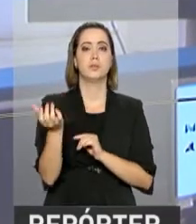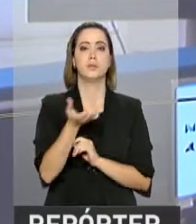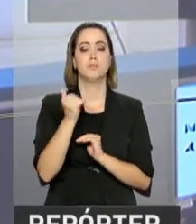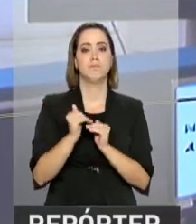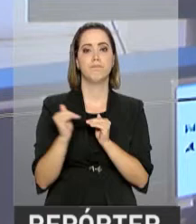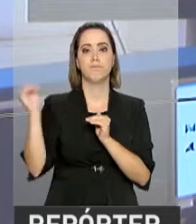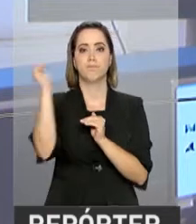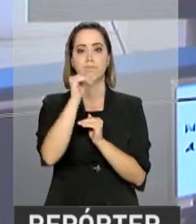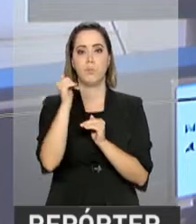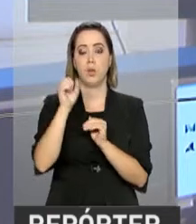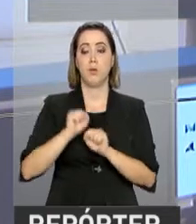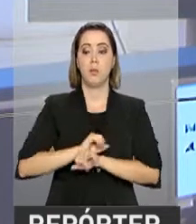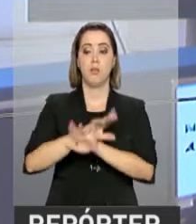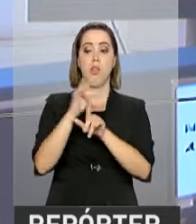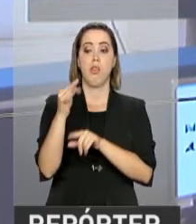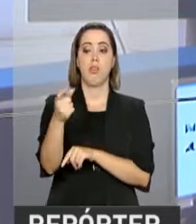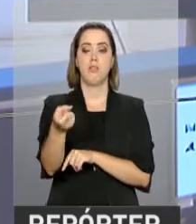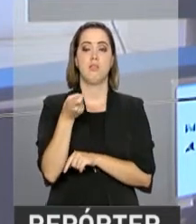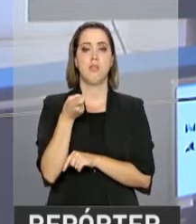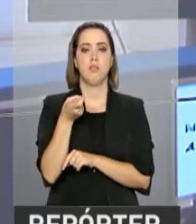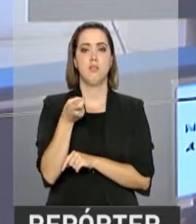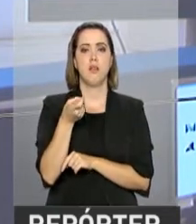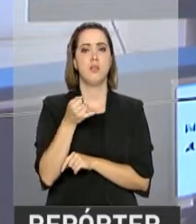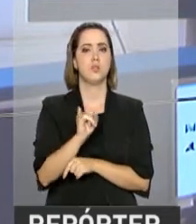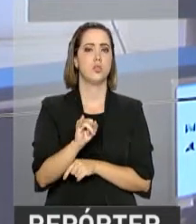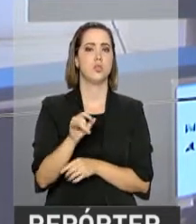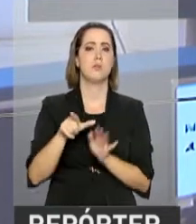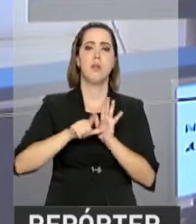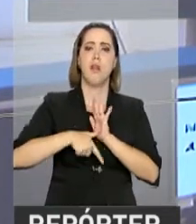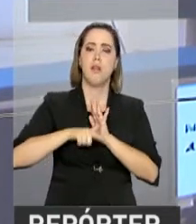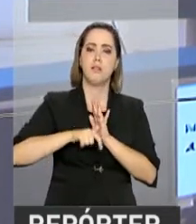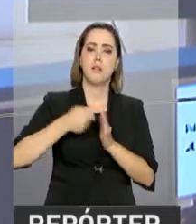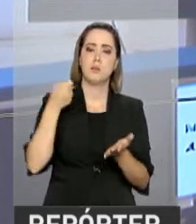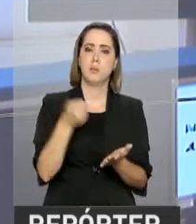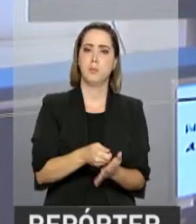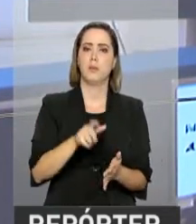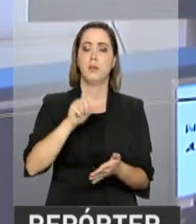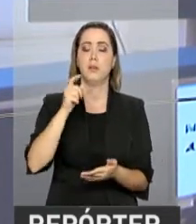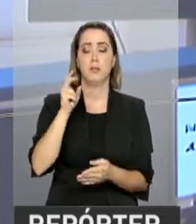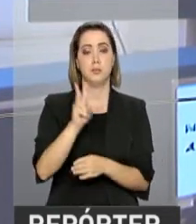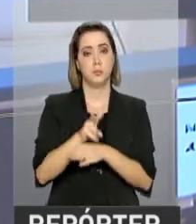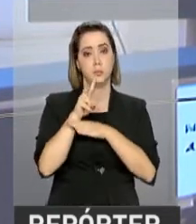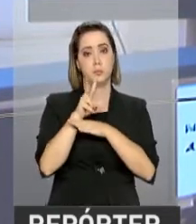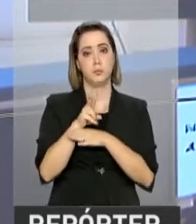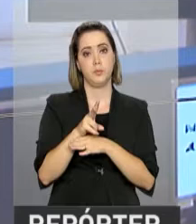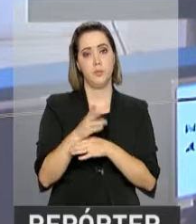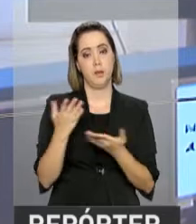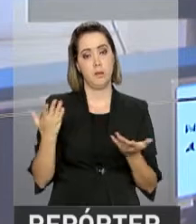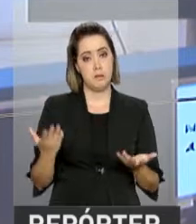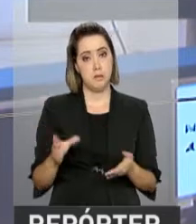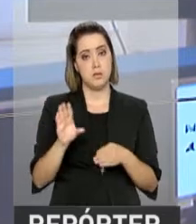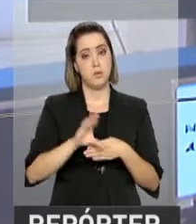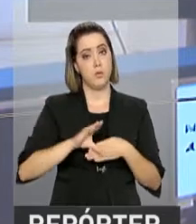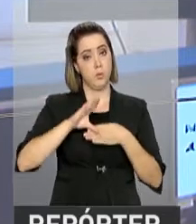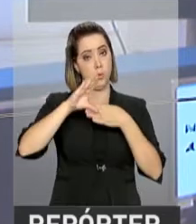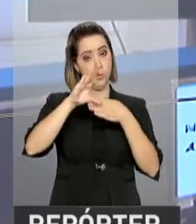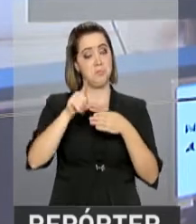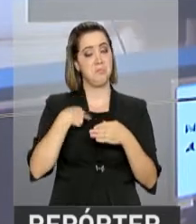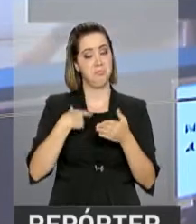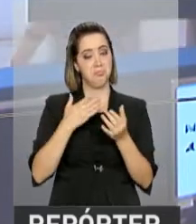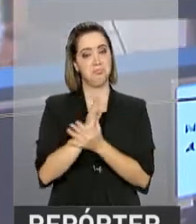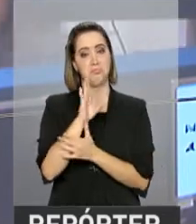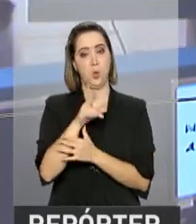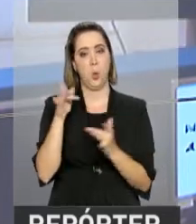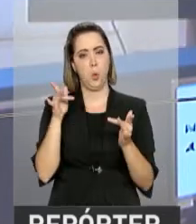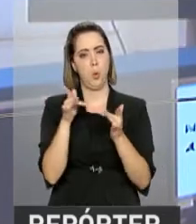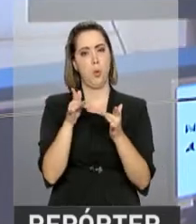sobre as taxas cobradas em caso de atraso de pagamento de empréstimos o conselho monetário nacional aprovou a medida que